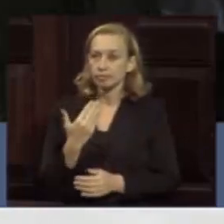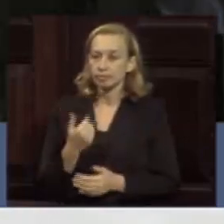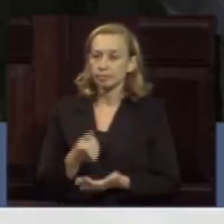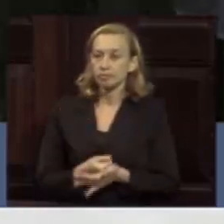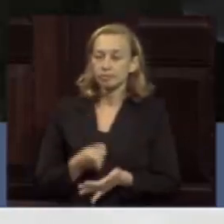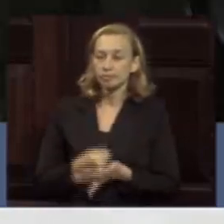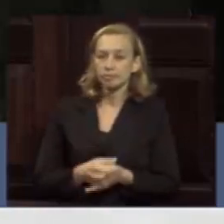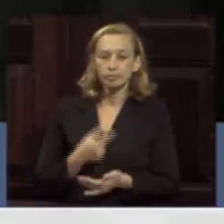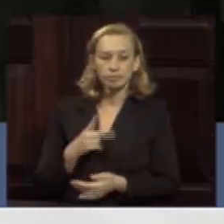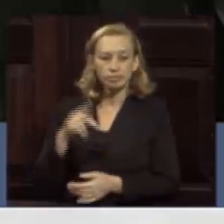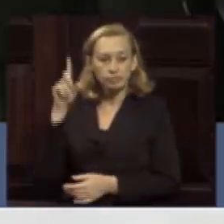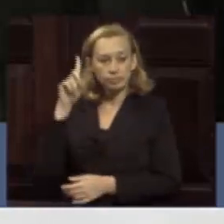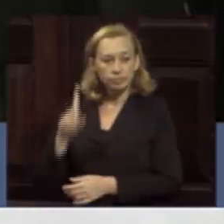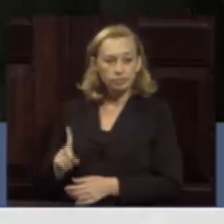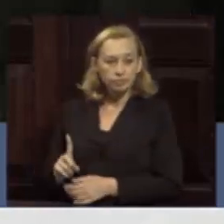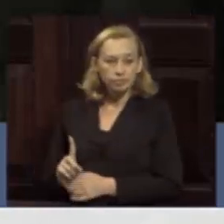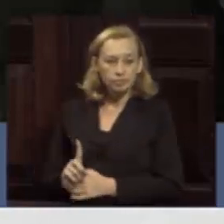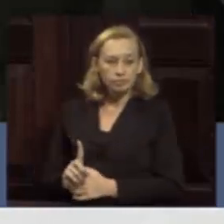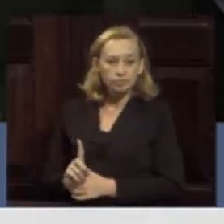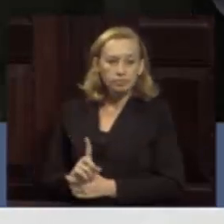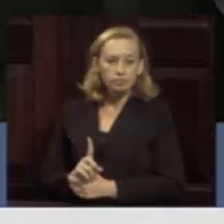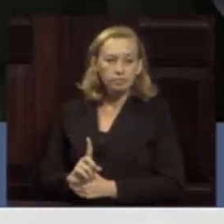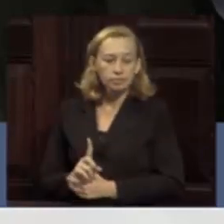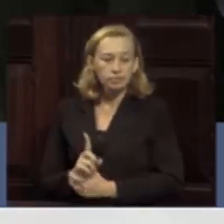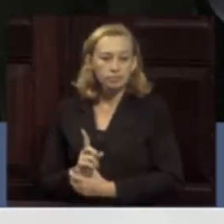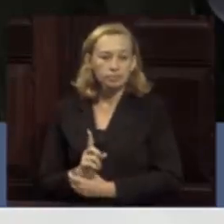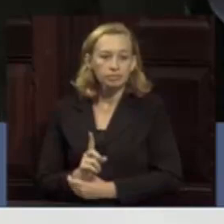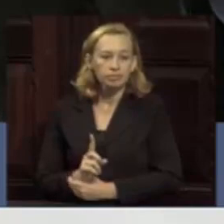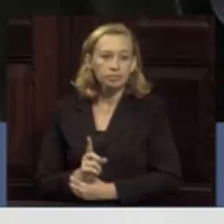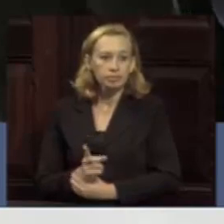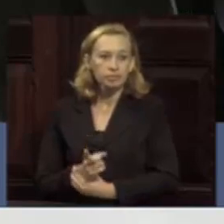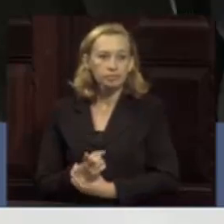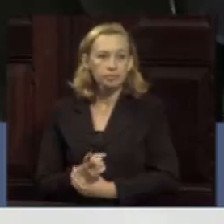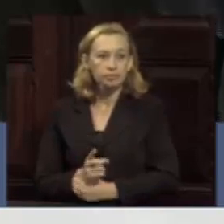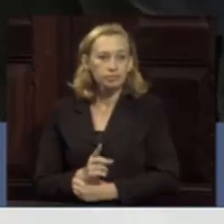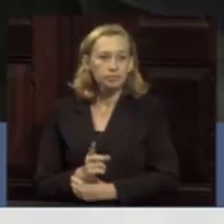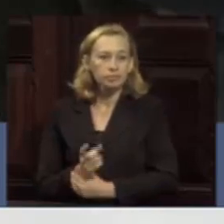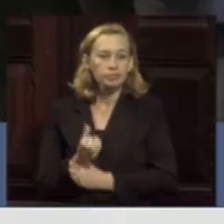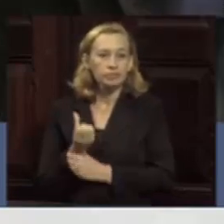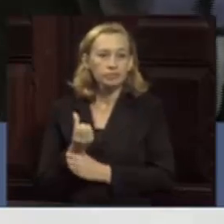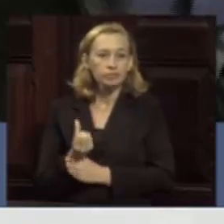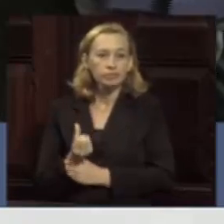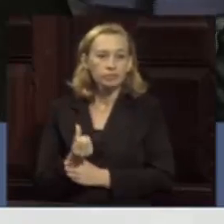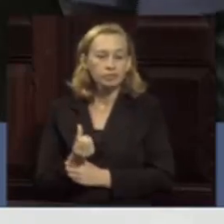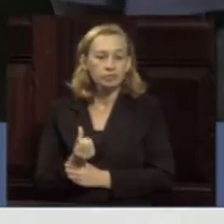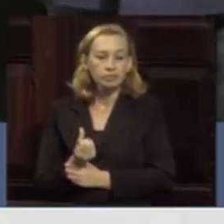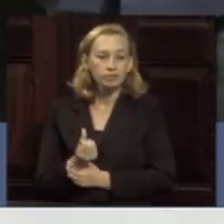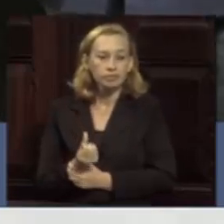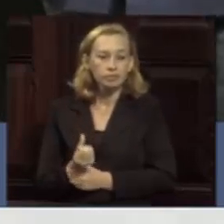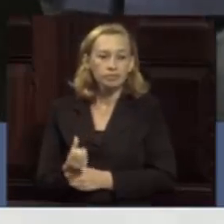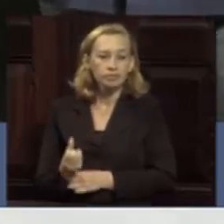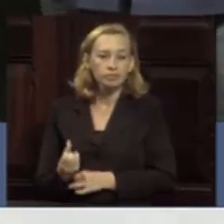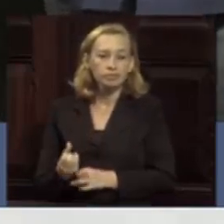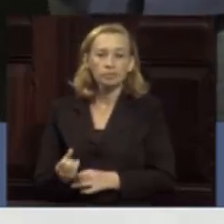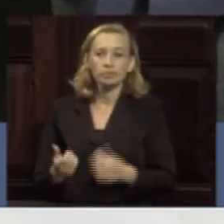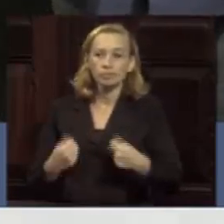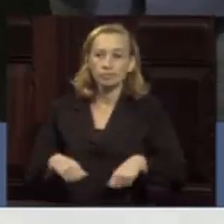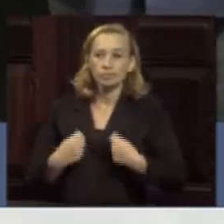governo que se atente ao chamamento da sexta turma do DEGASE para ingressarem nas unidades que estão precisando